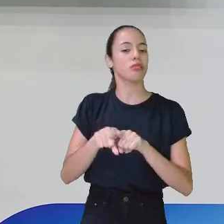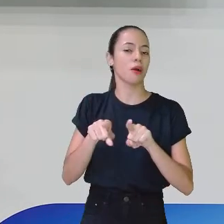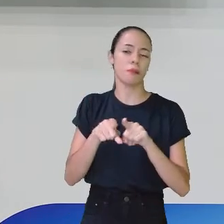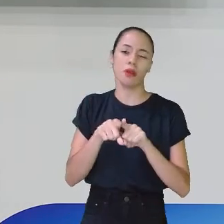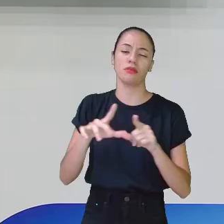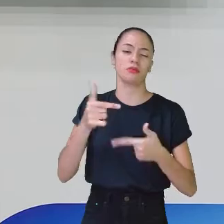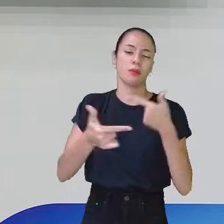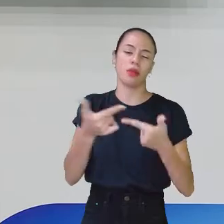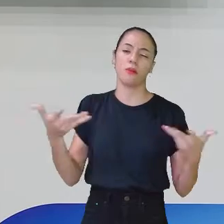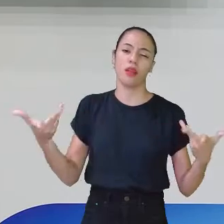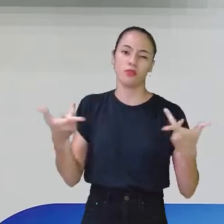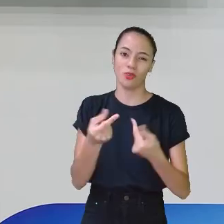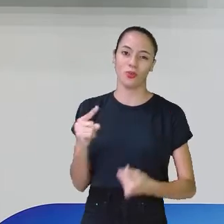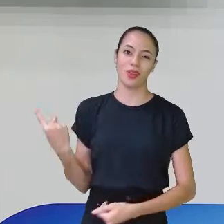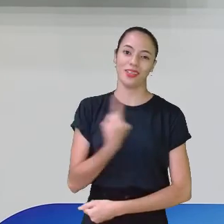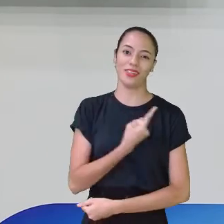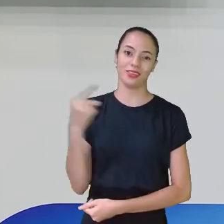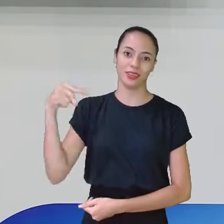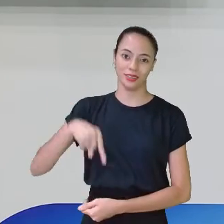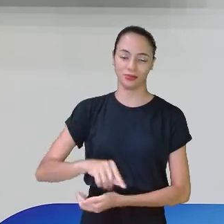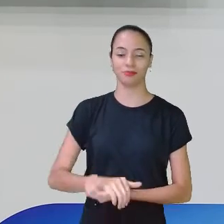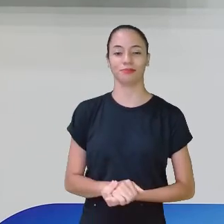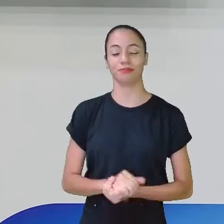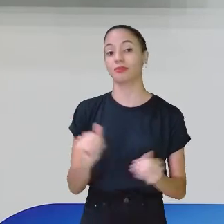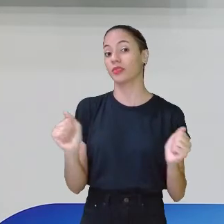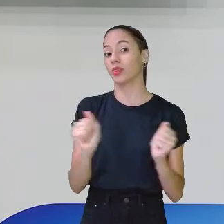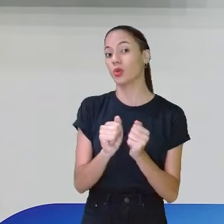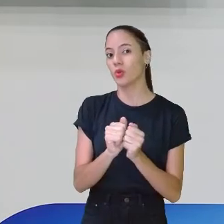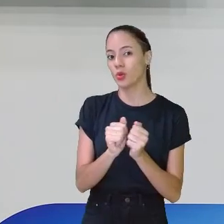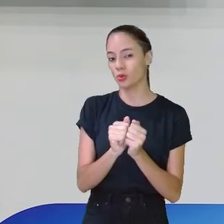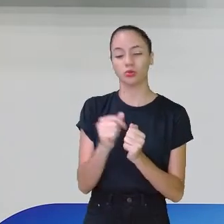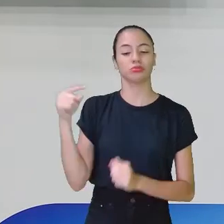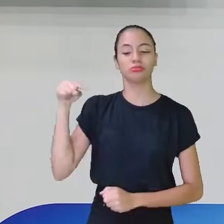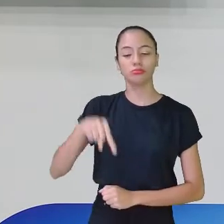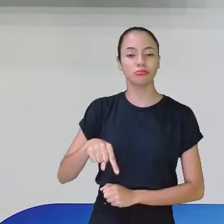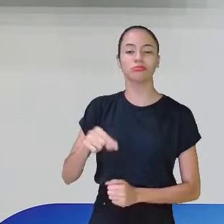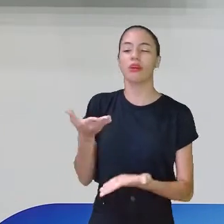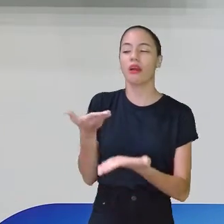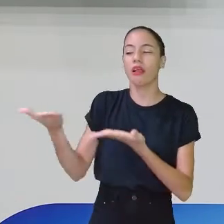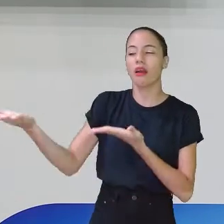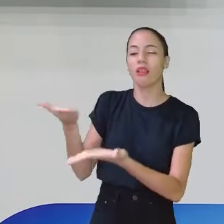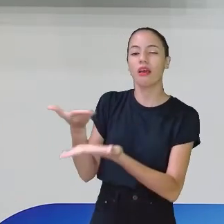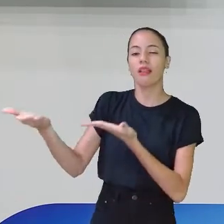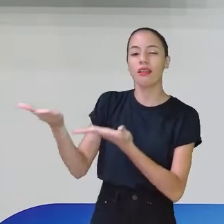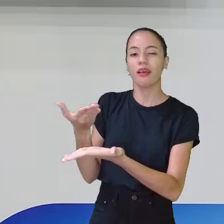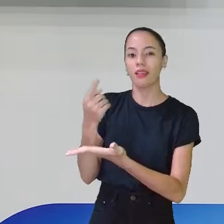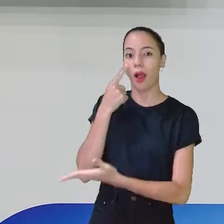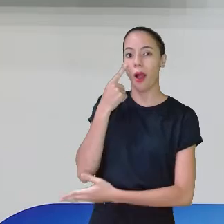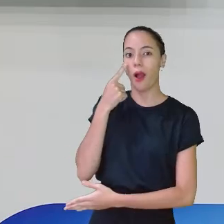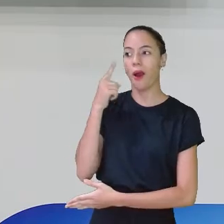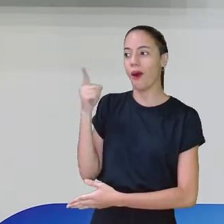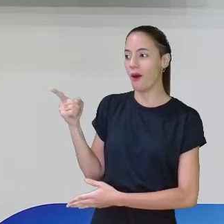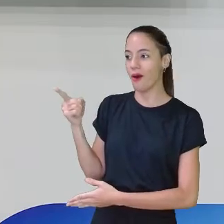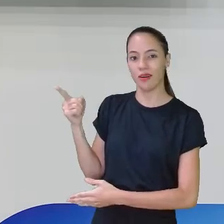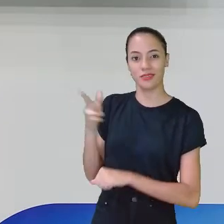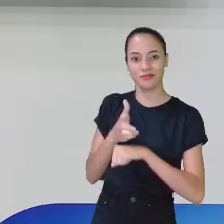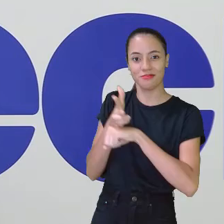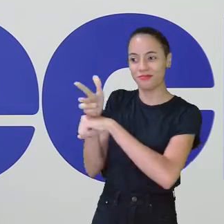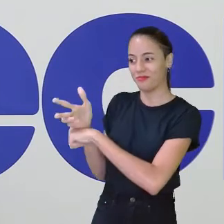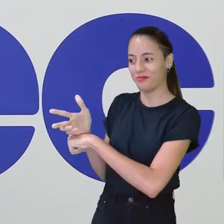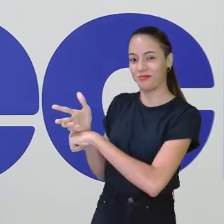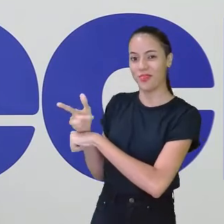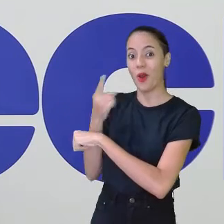aqui, certo? Agora junto comigo, para trocar, dialogar, olha só, dá um close nele aí,